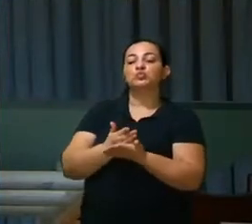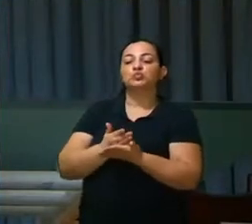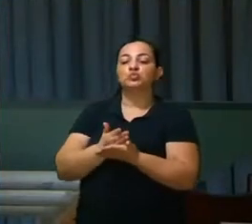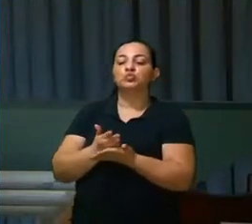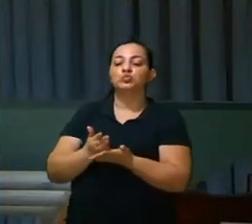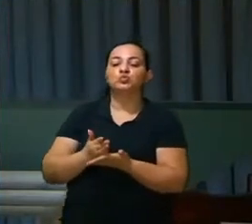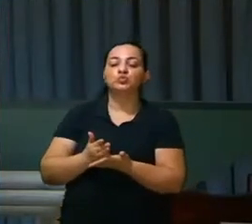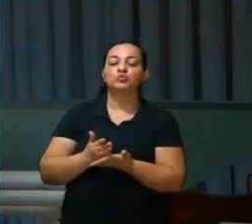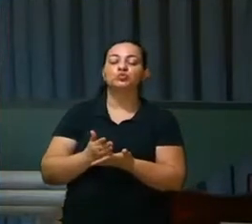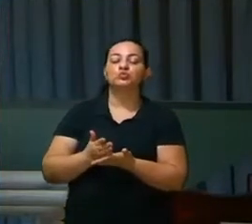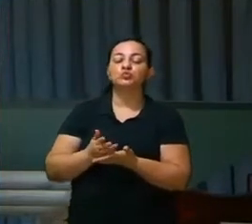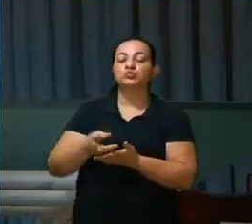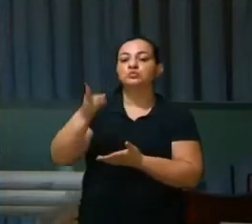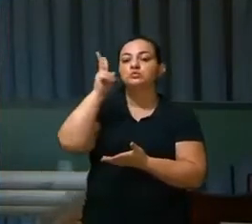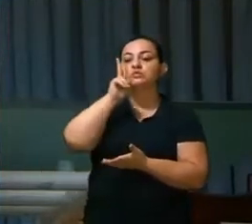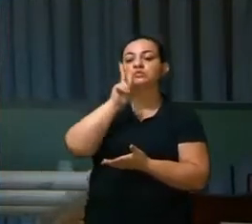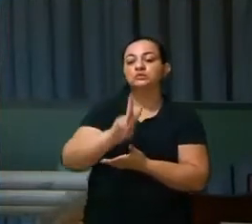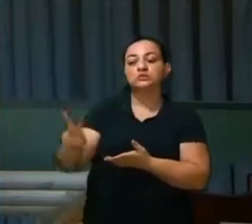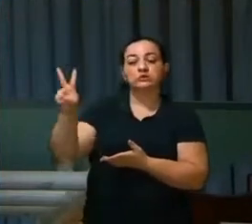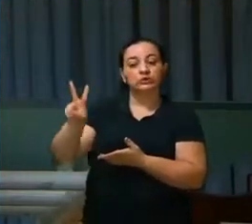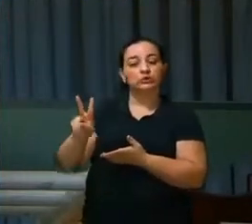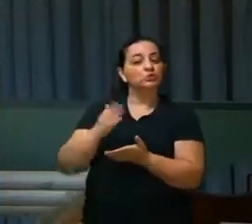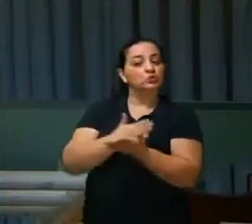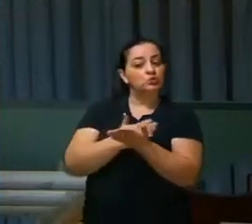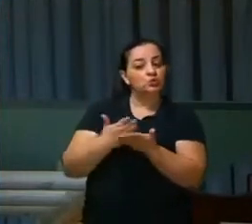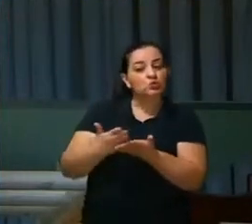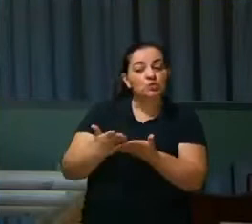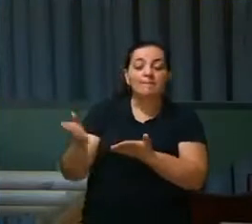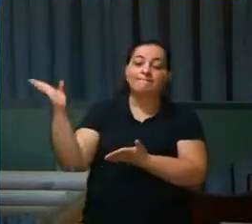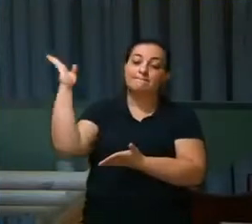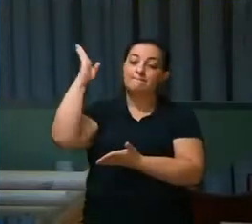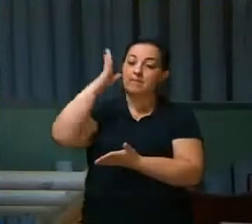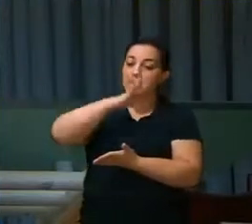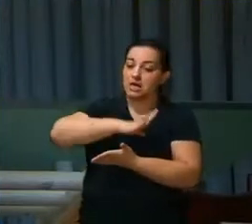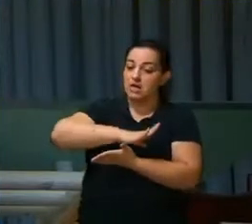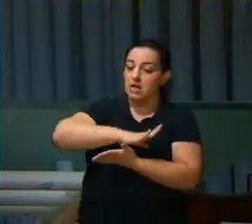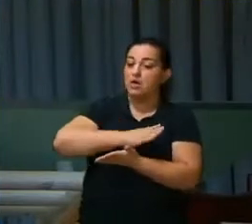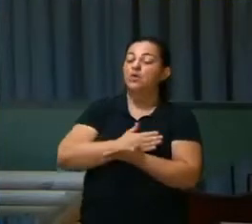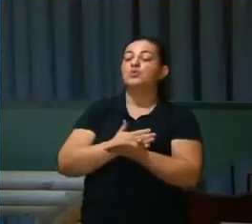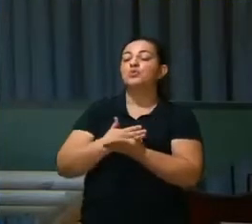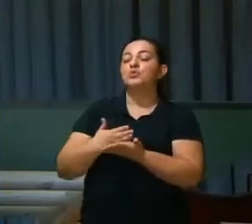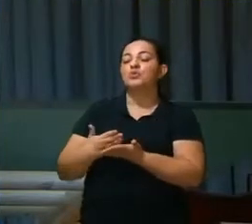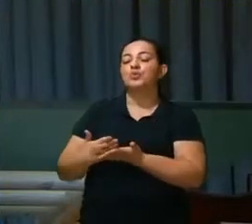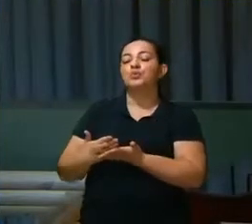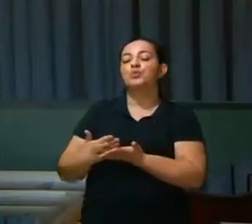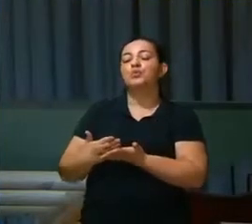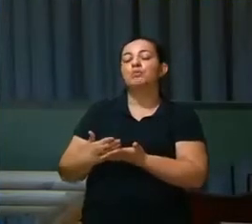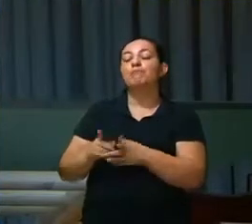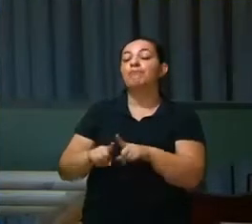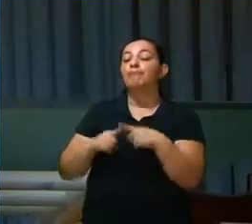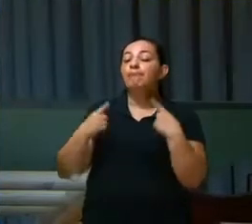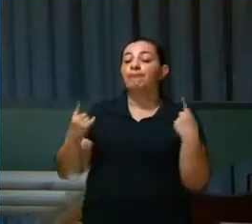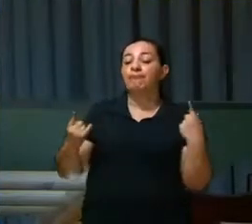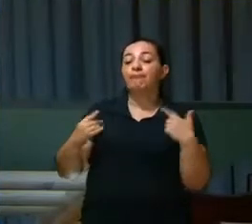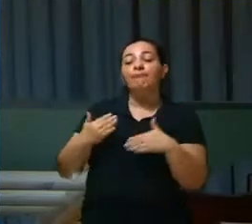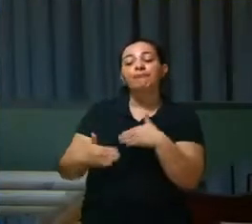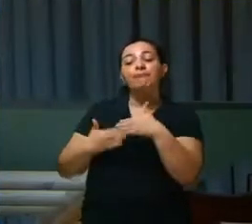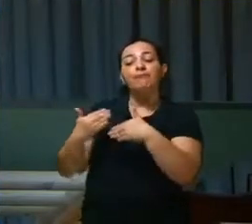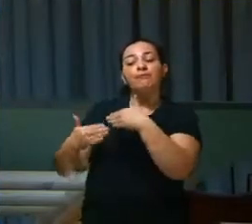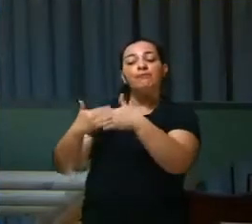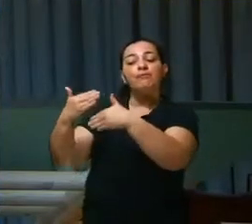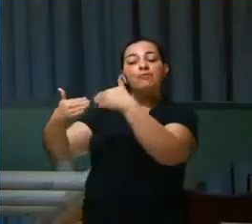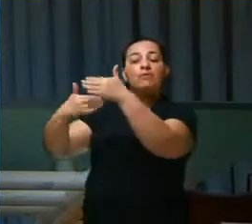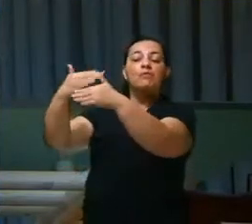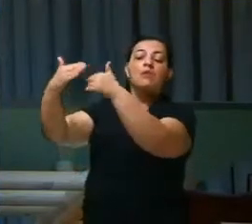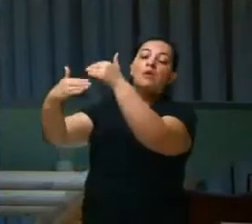Oi e ele viu aquele que iria quem sabe começar mal é mas que no decorrer